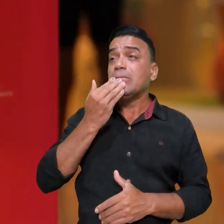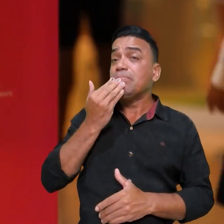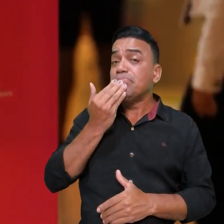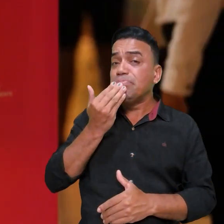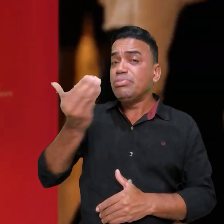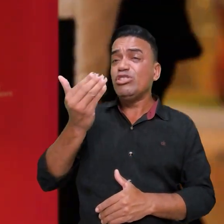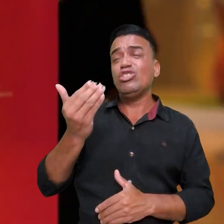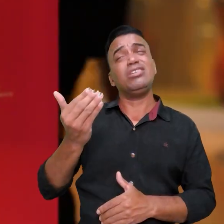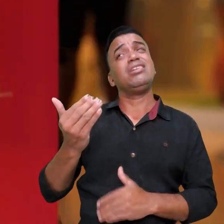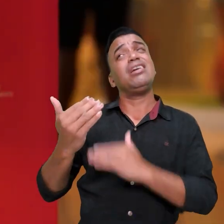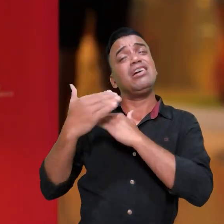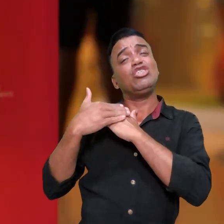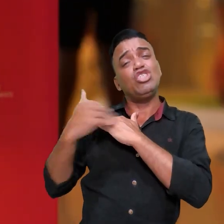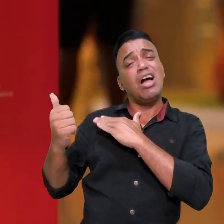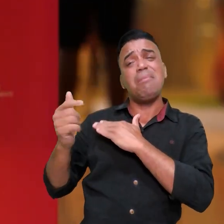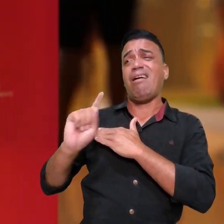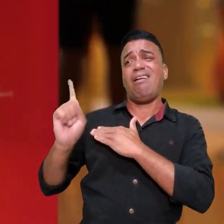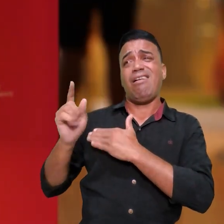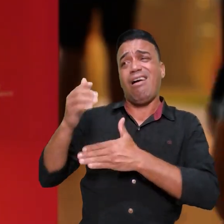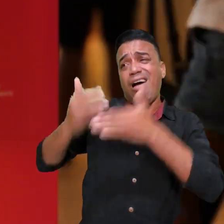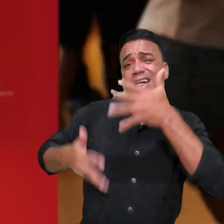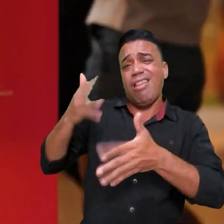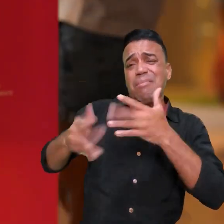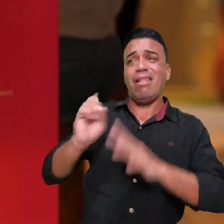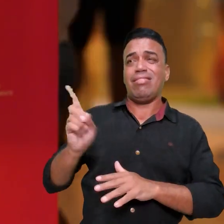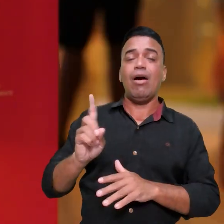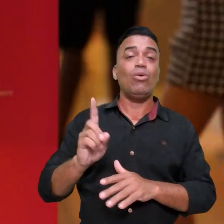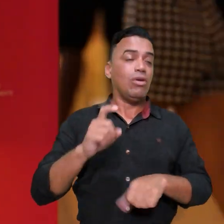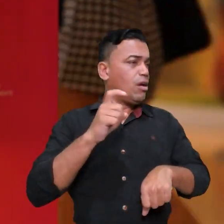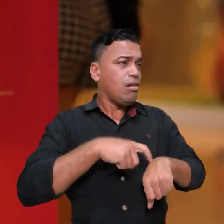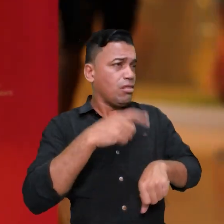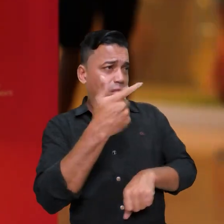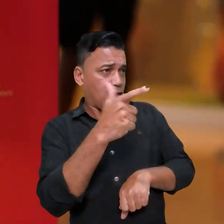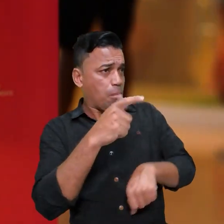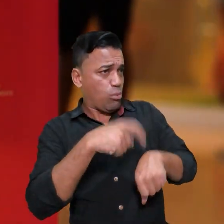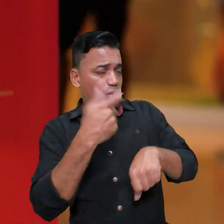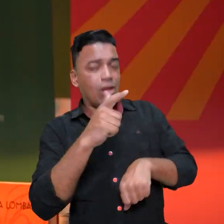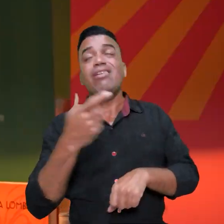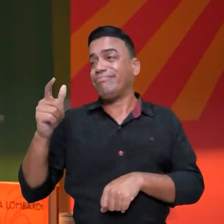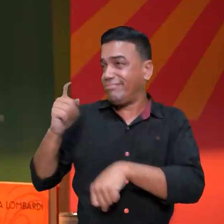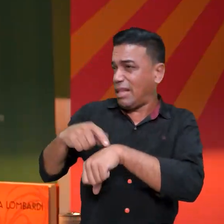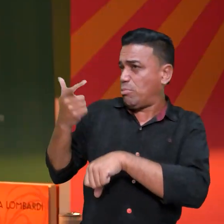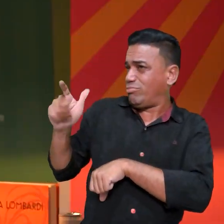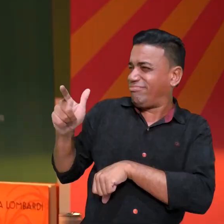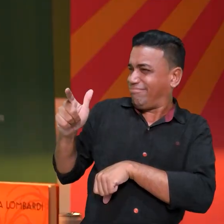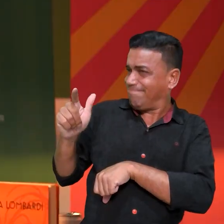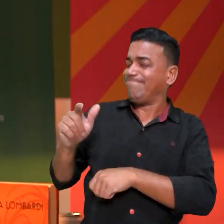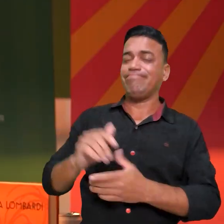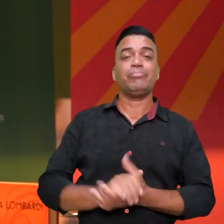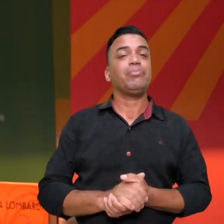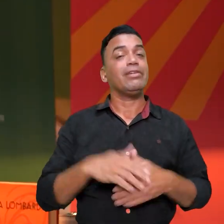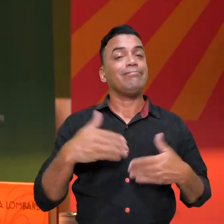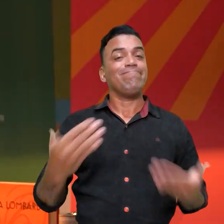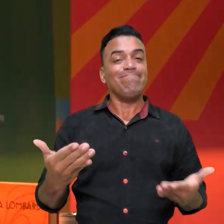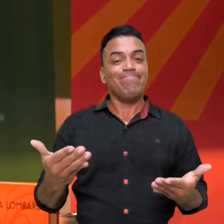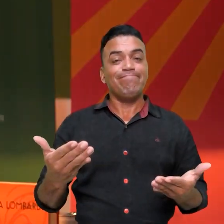para não ser despertado. Não tem tempo, né? Não tem tempo. E aí,